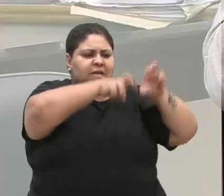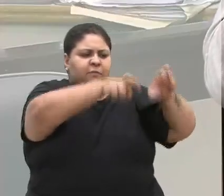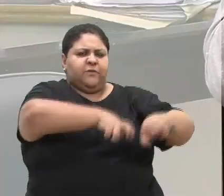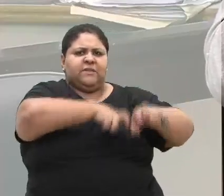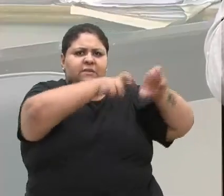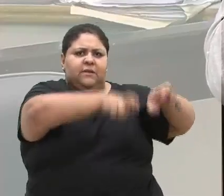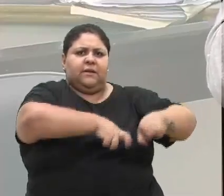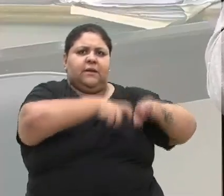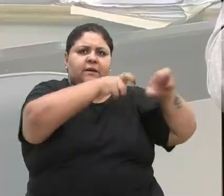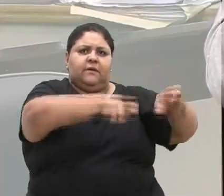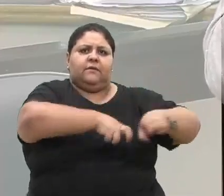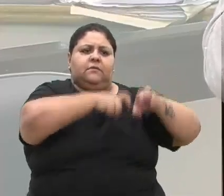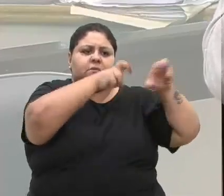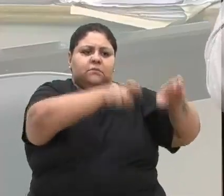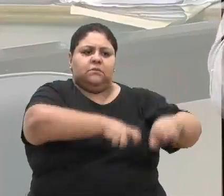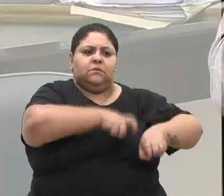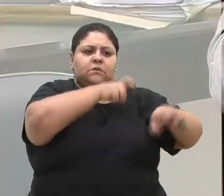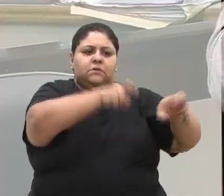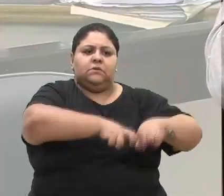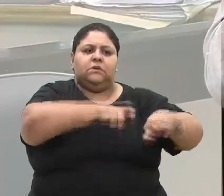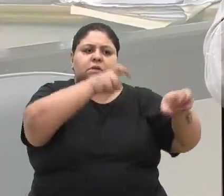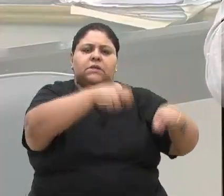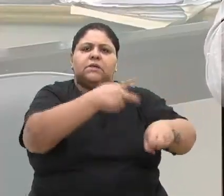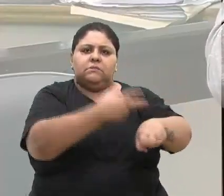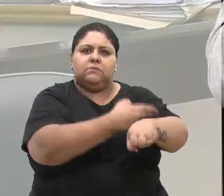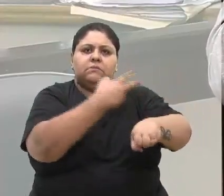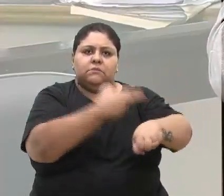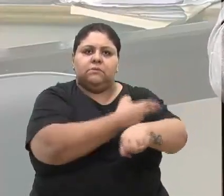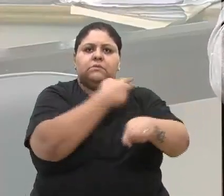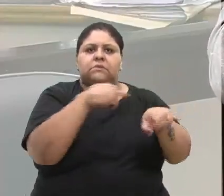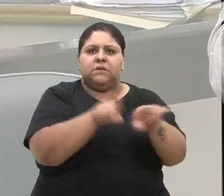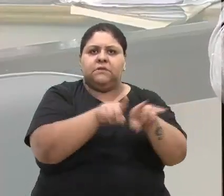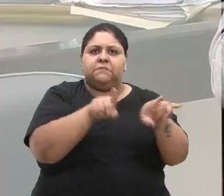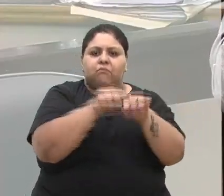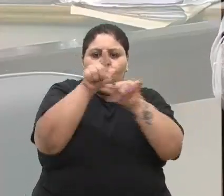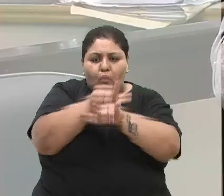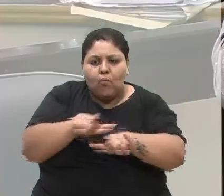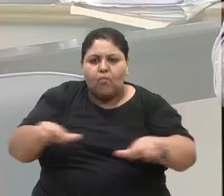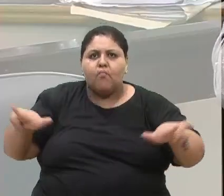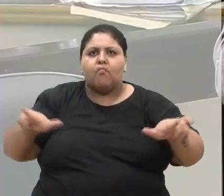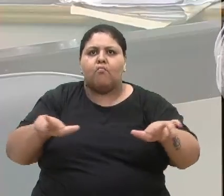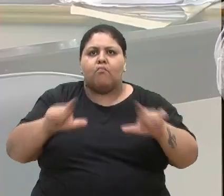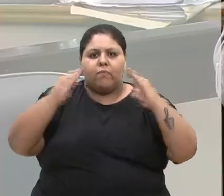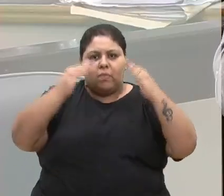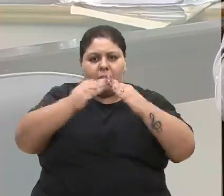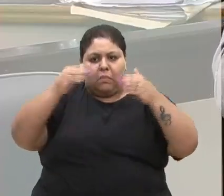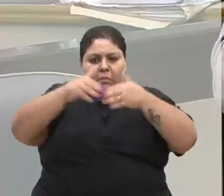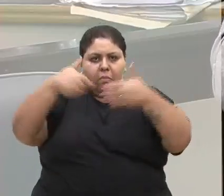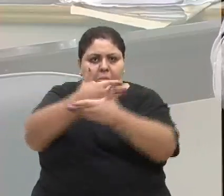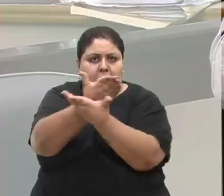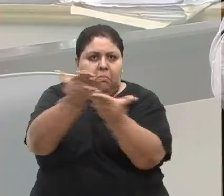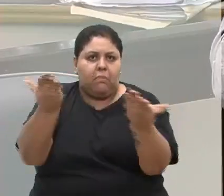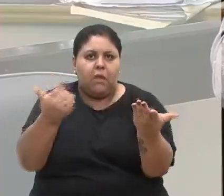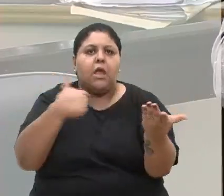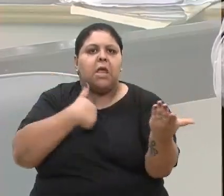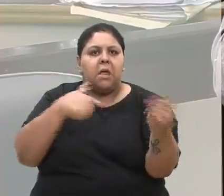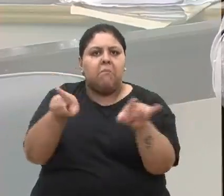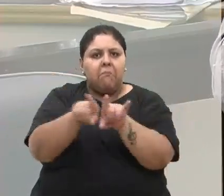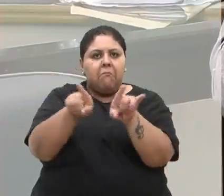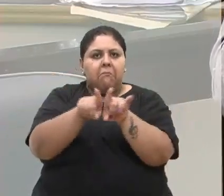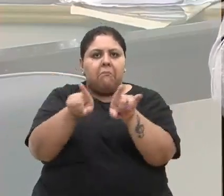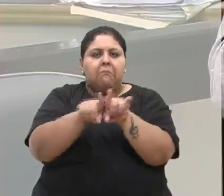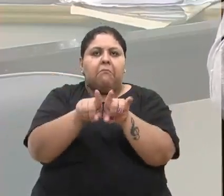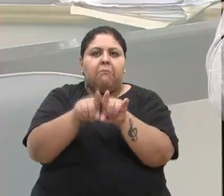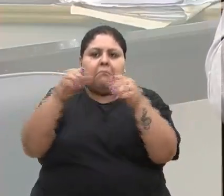agradecer o senhor Giovanni Lima, muito obrigado de todo o coração, e essa casa está à sua disposição aqui, e onde eu estiver também, Giovanni,